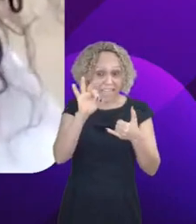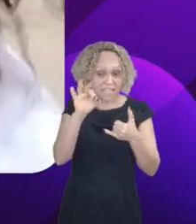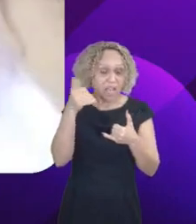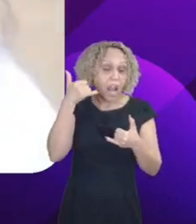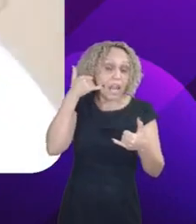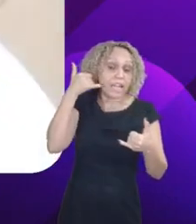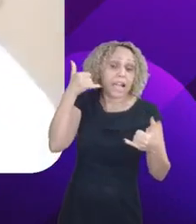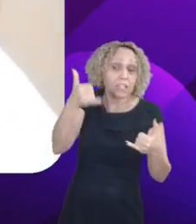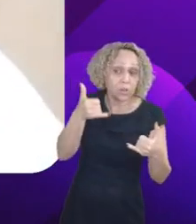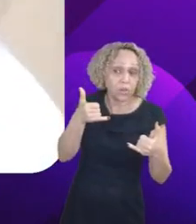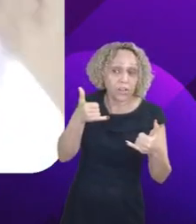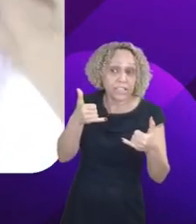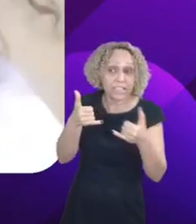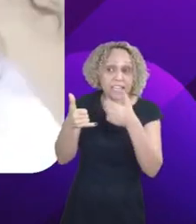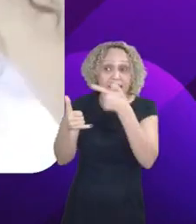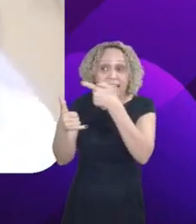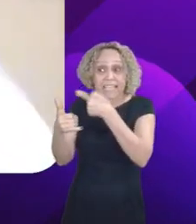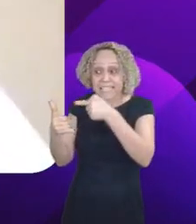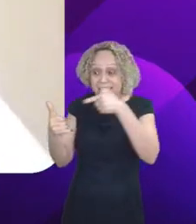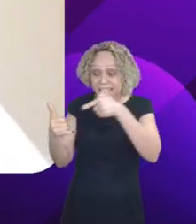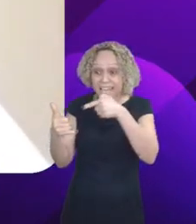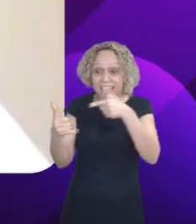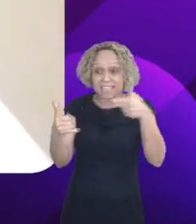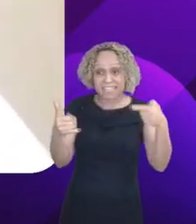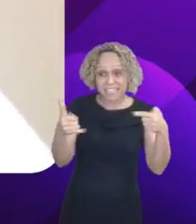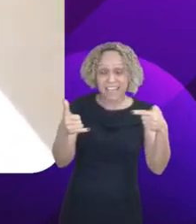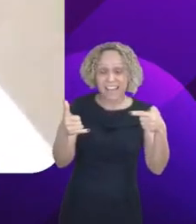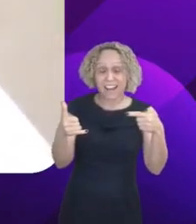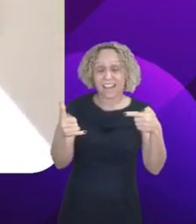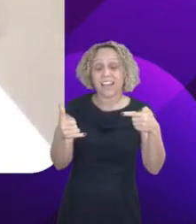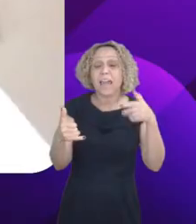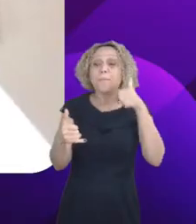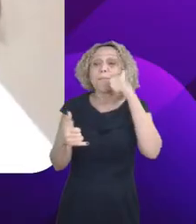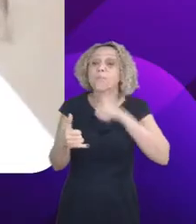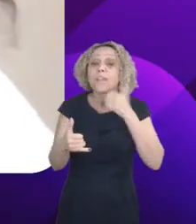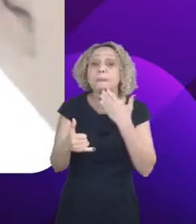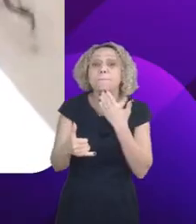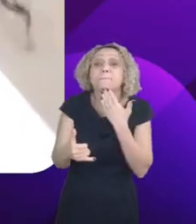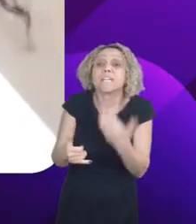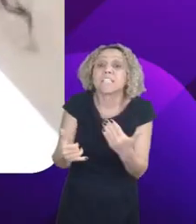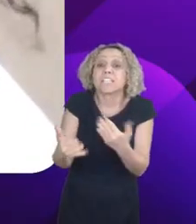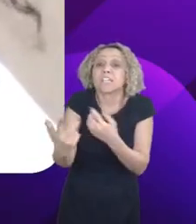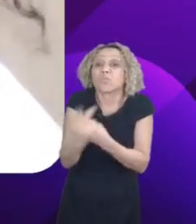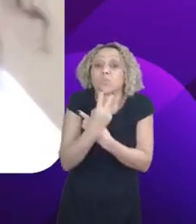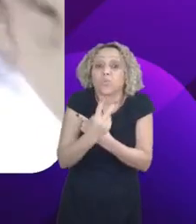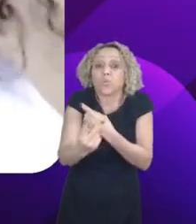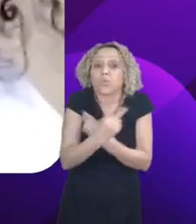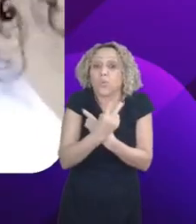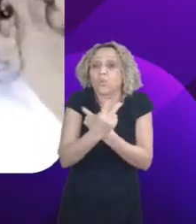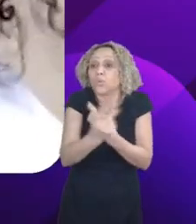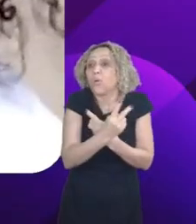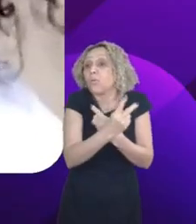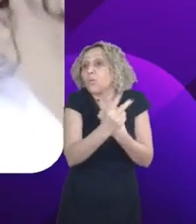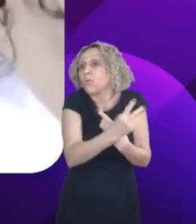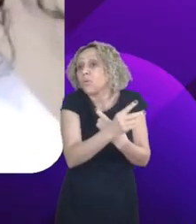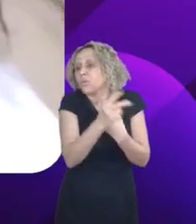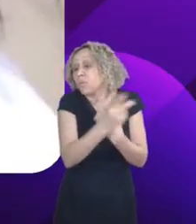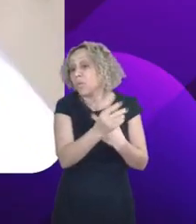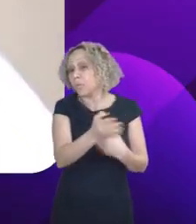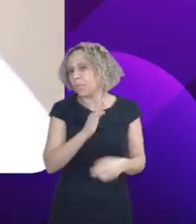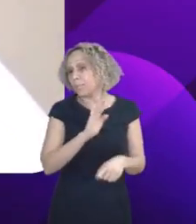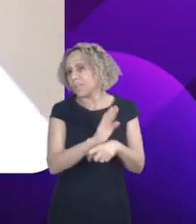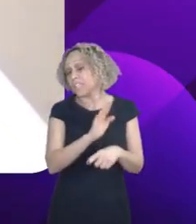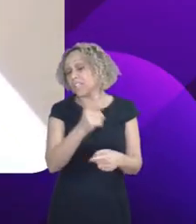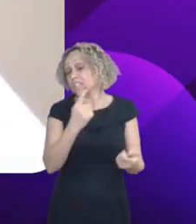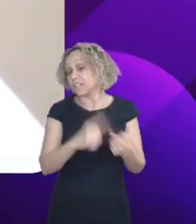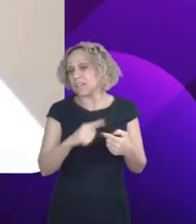socorro. Significava dizer que a gente teria que ter 70% do efetivo da Polícia Militar para poder atender. Então, nós criamos um filtro. Qual é o filtro?